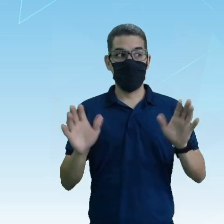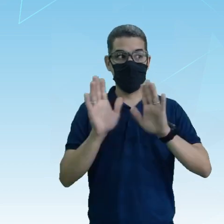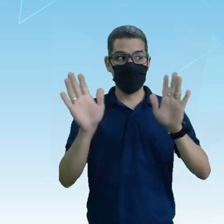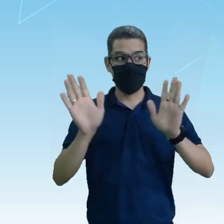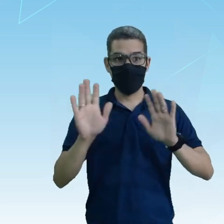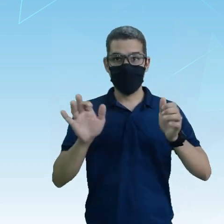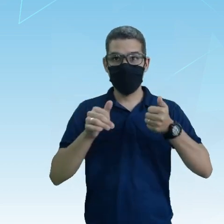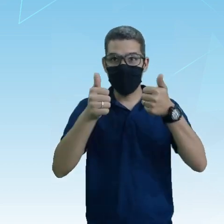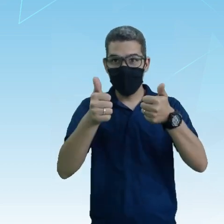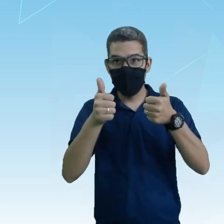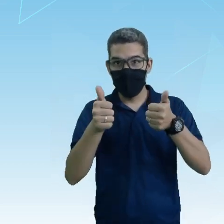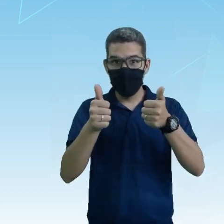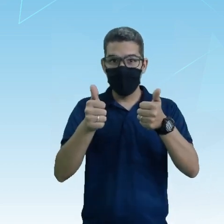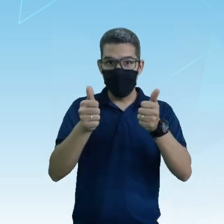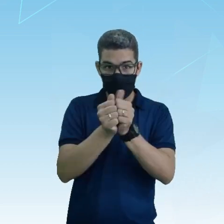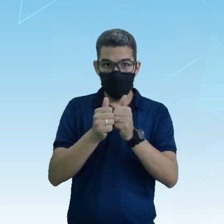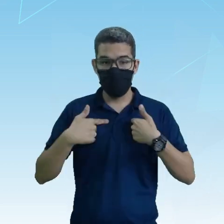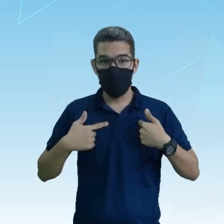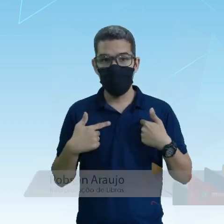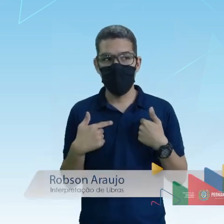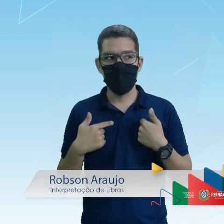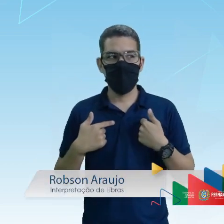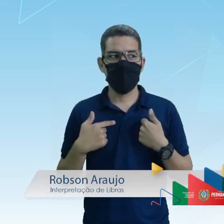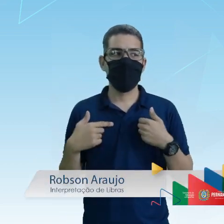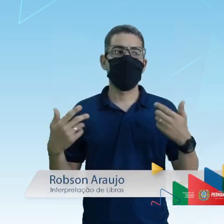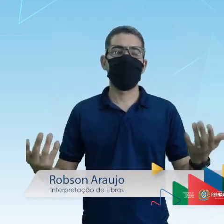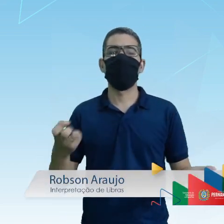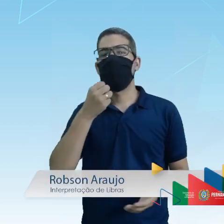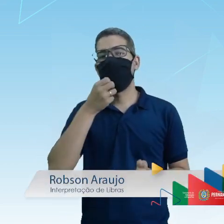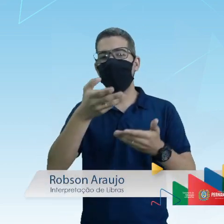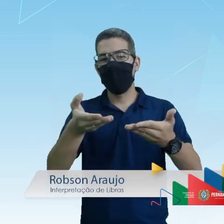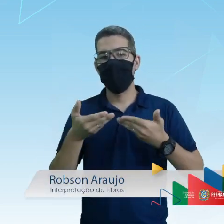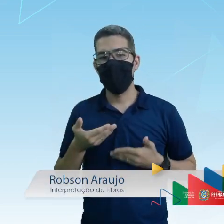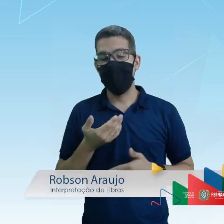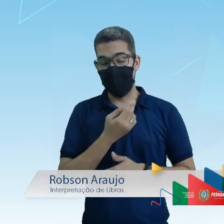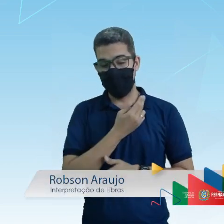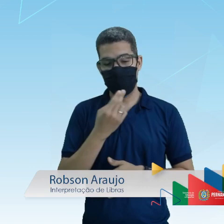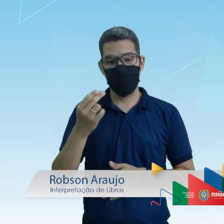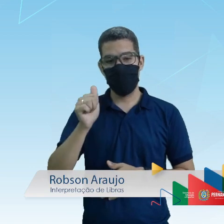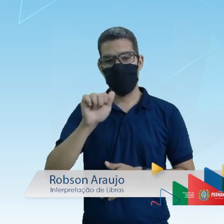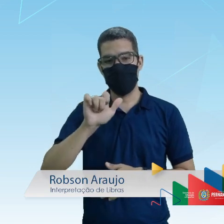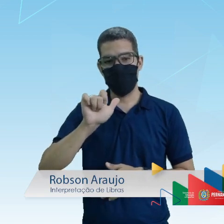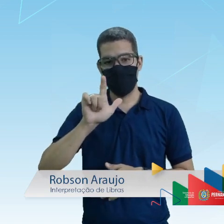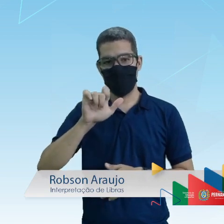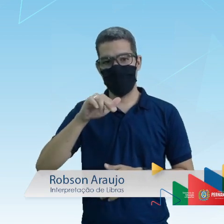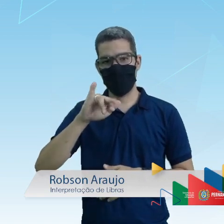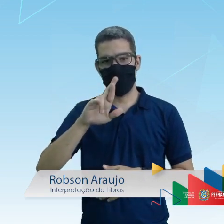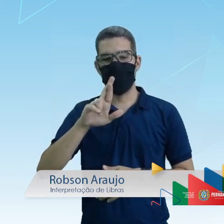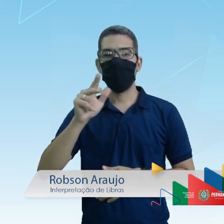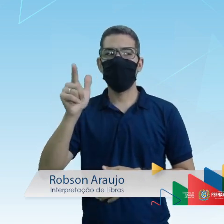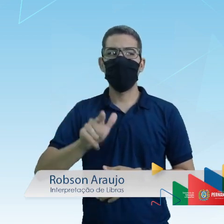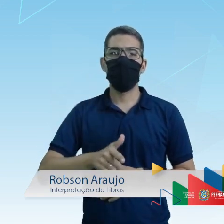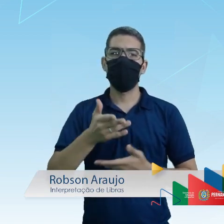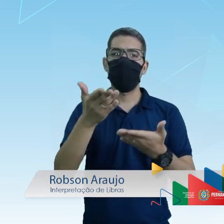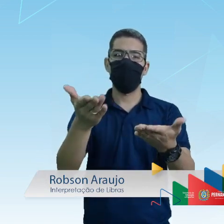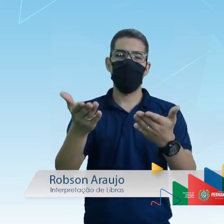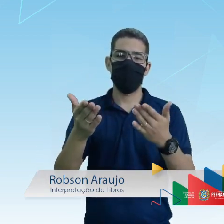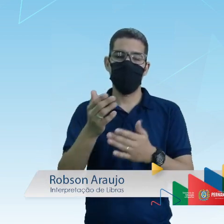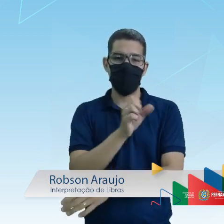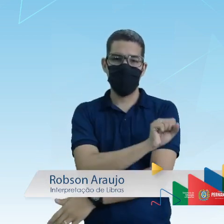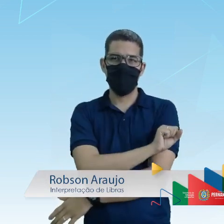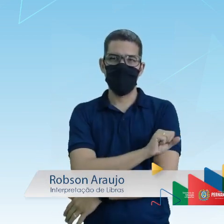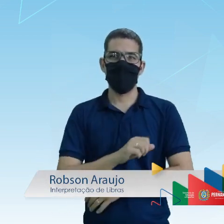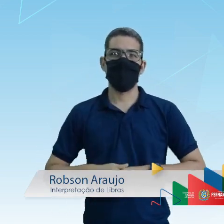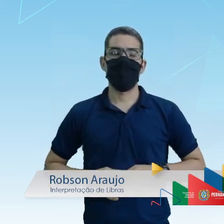E aí, você do oitavo ano, tá conosco? Seja bem-vindo! Professor Almir Serpa aqui está de volta para mais uma videoaula para você do oitavo